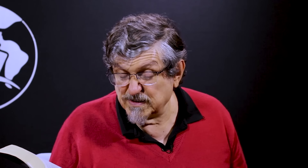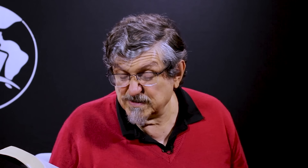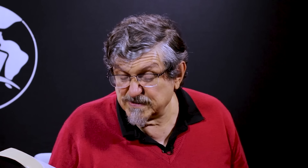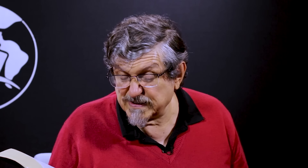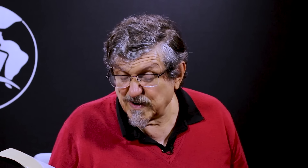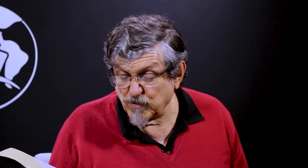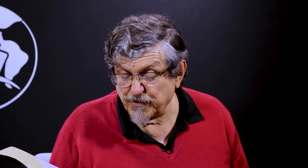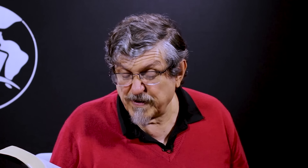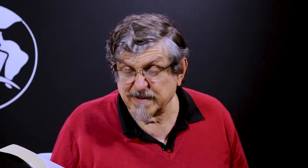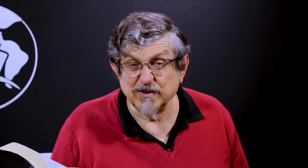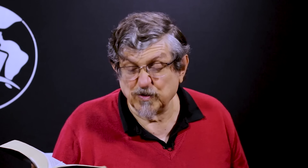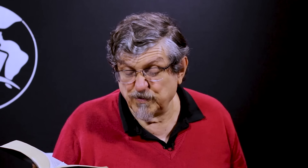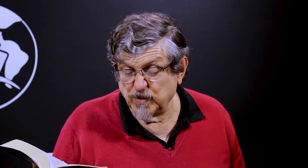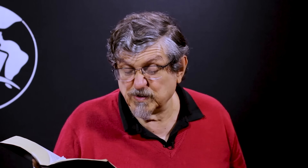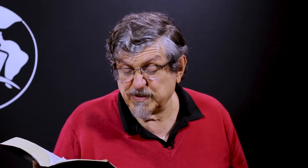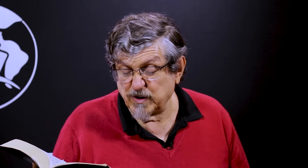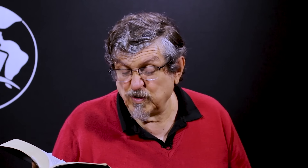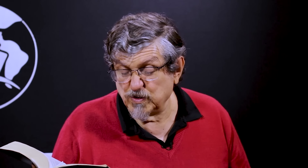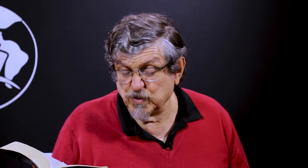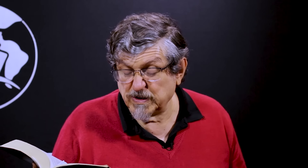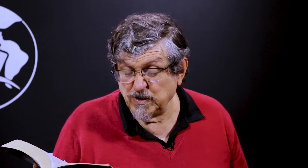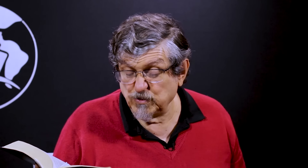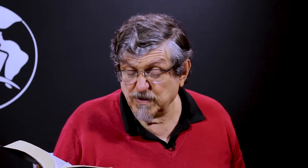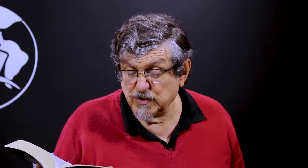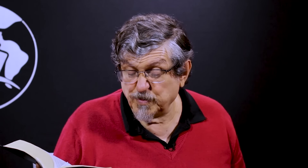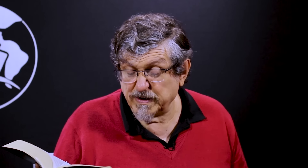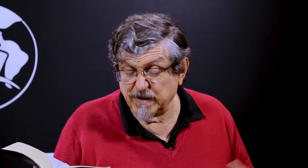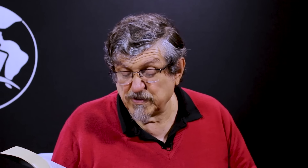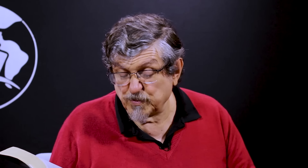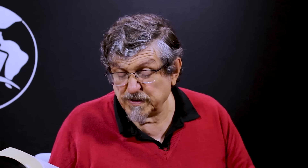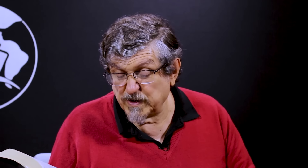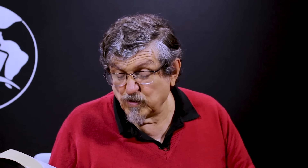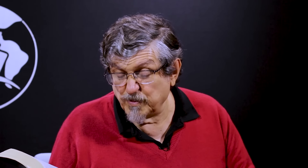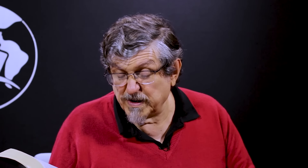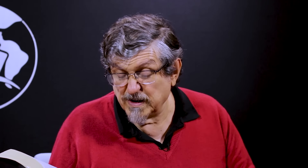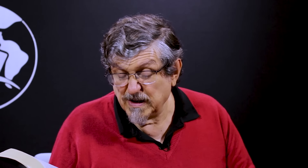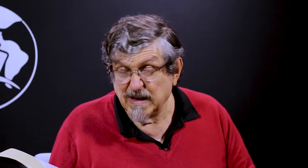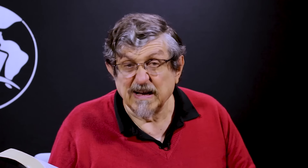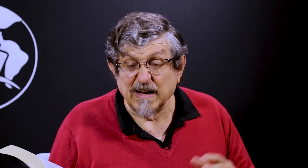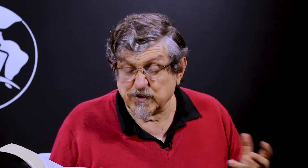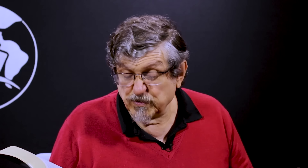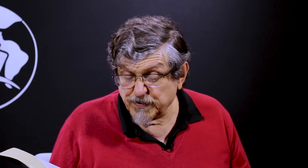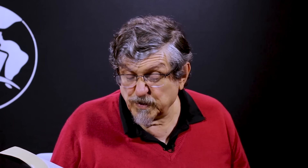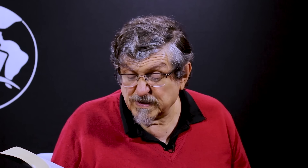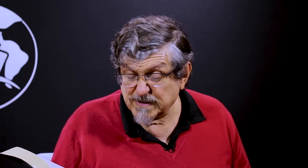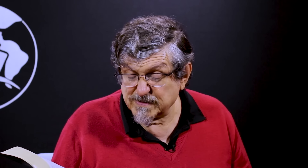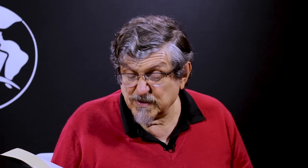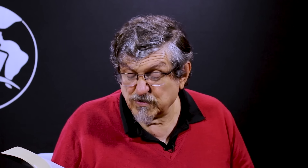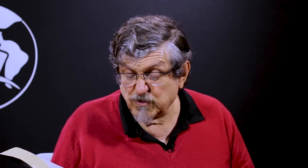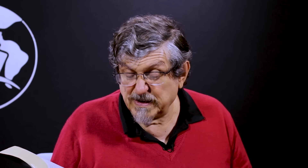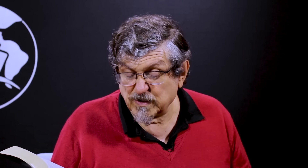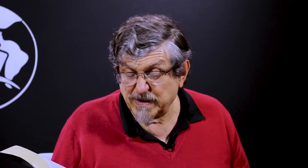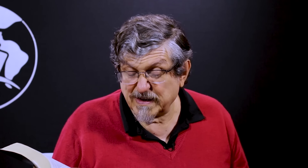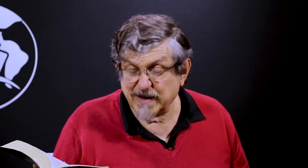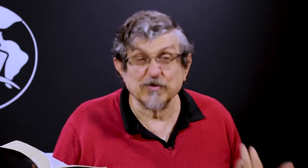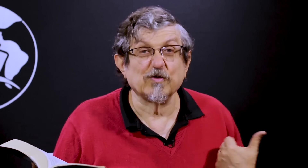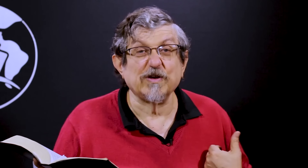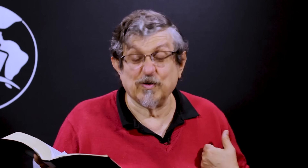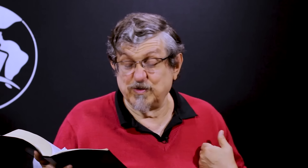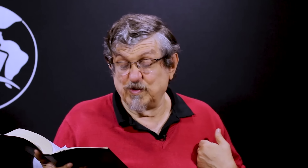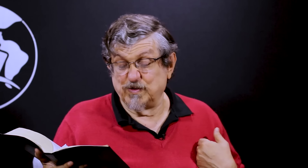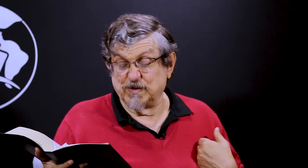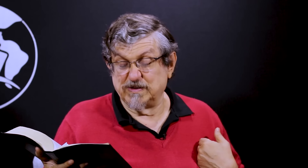santas será uma oferta de louvor ao Senhor no quinto ano porém vocês poderão comer as suas frutas assim a sua colheita aumentará